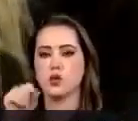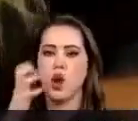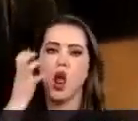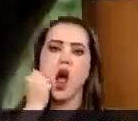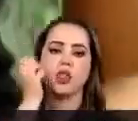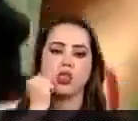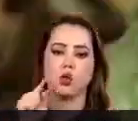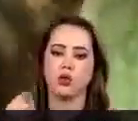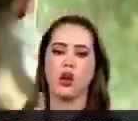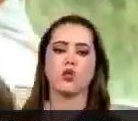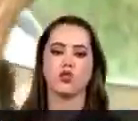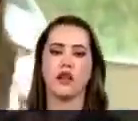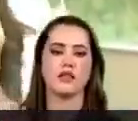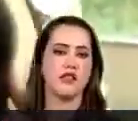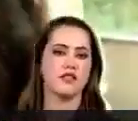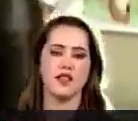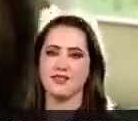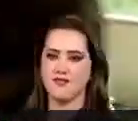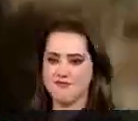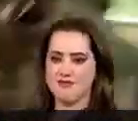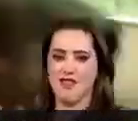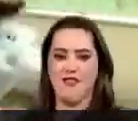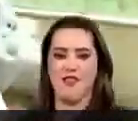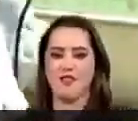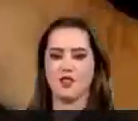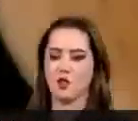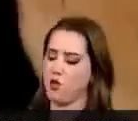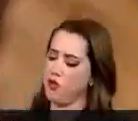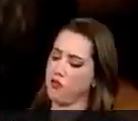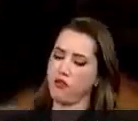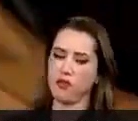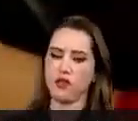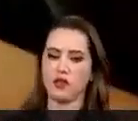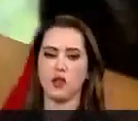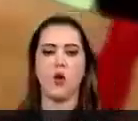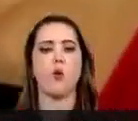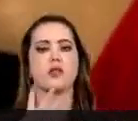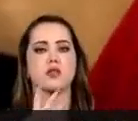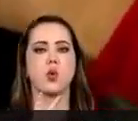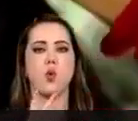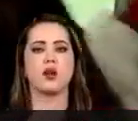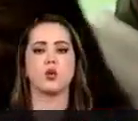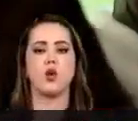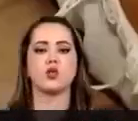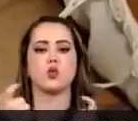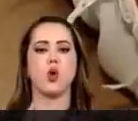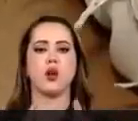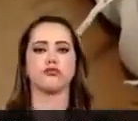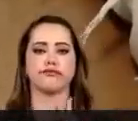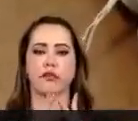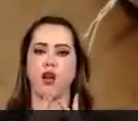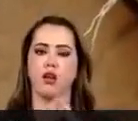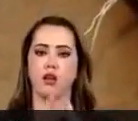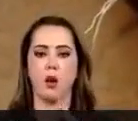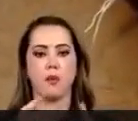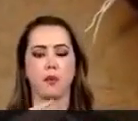um bichinho com deficiência. Foi aí que ela conheceu o Fini. Ele estava há quase 4 anos em um abrigo, após ter perdido